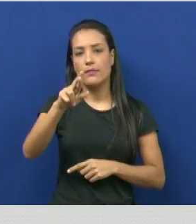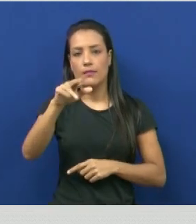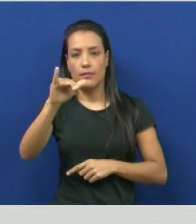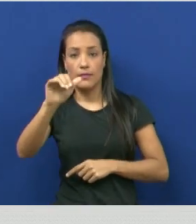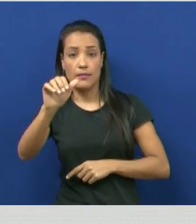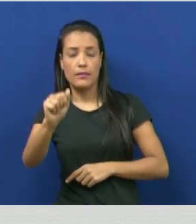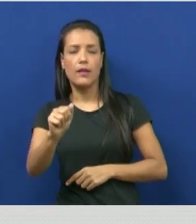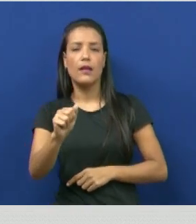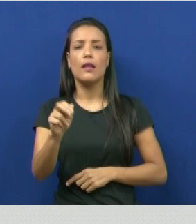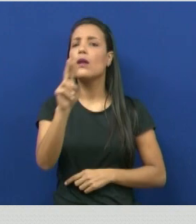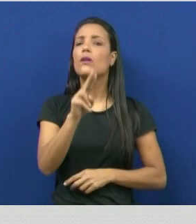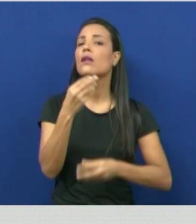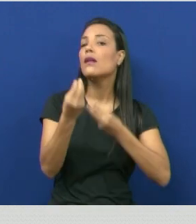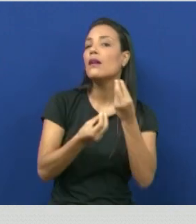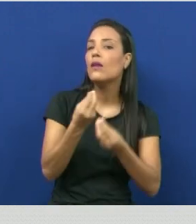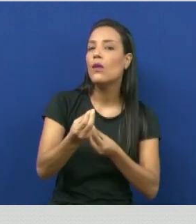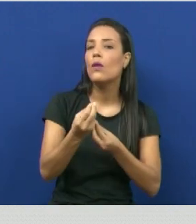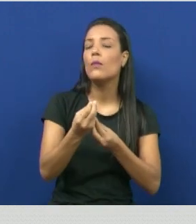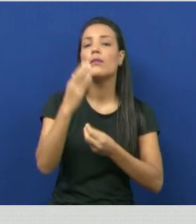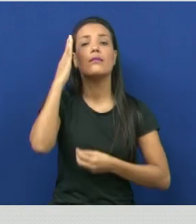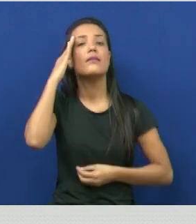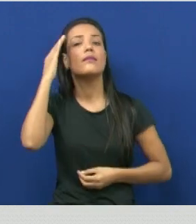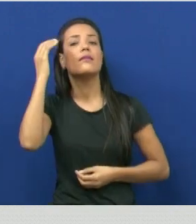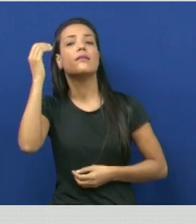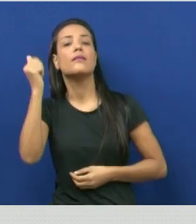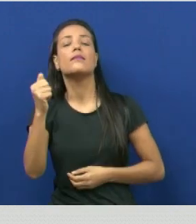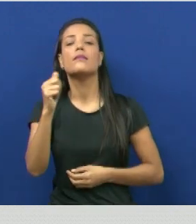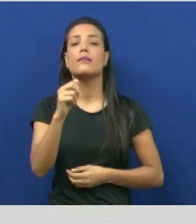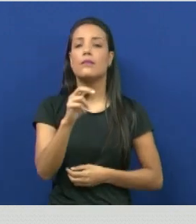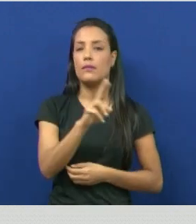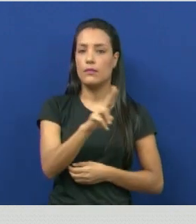para identificar a constelação de Órion.